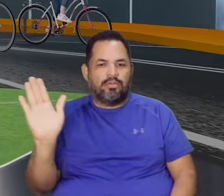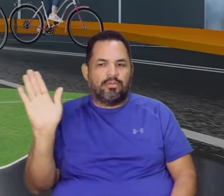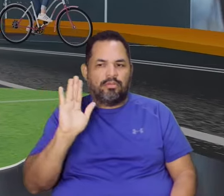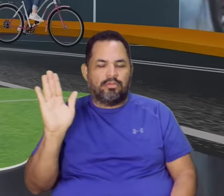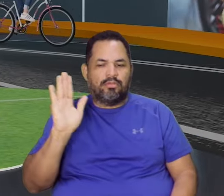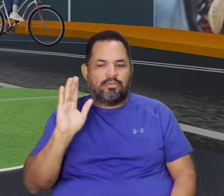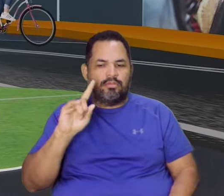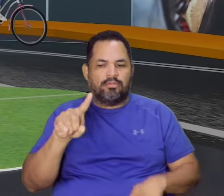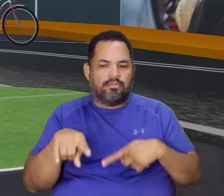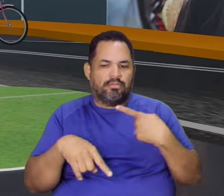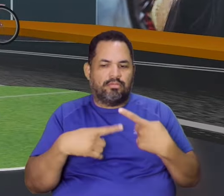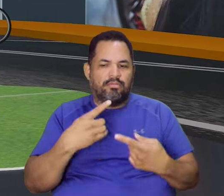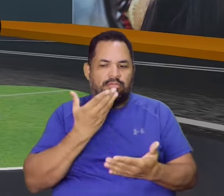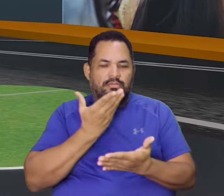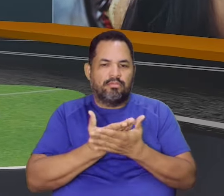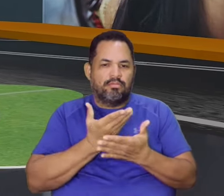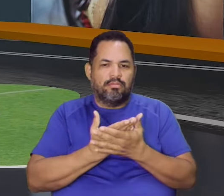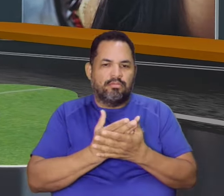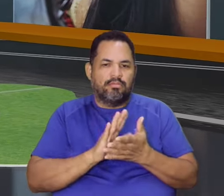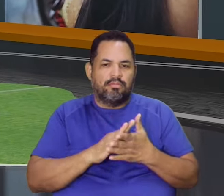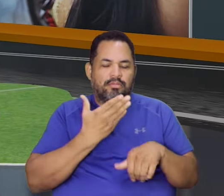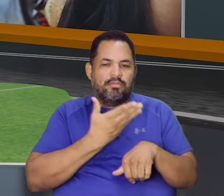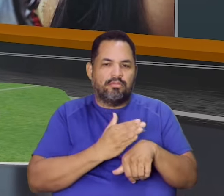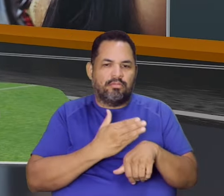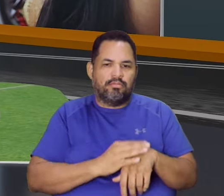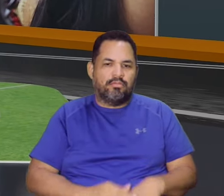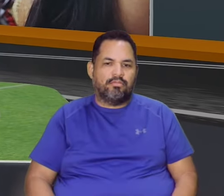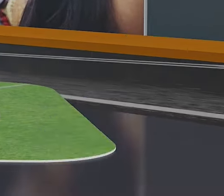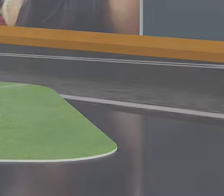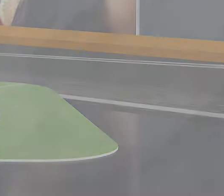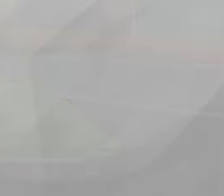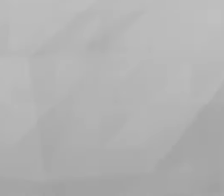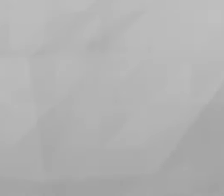tchau até a próxima aula e a nossa prática hein